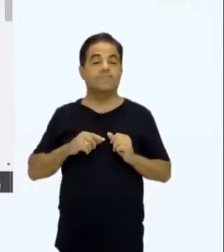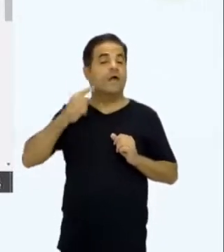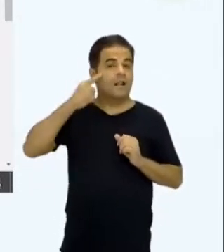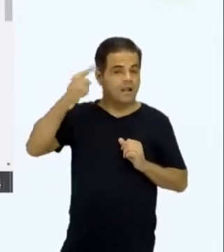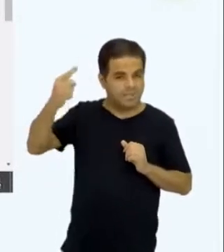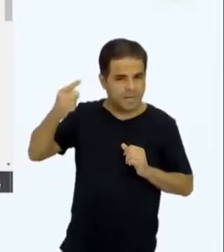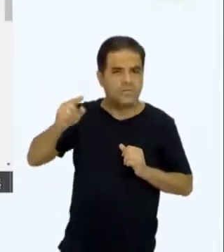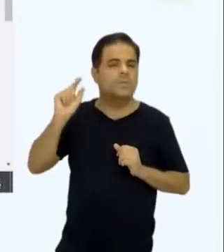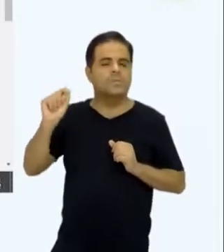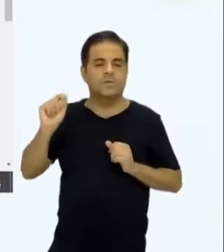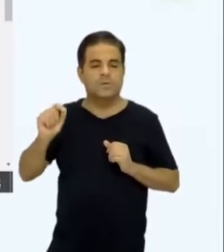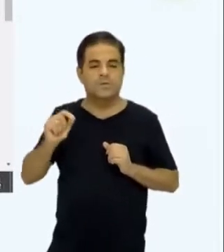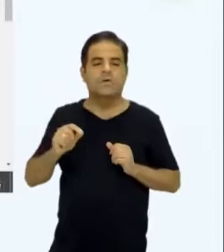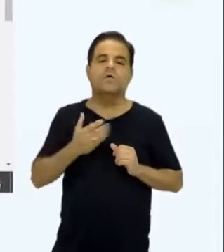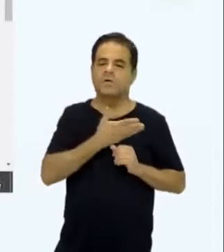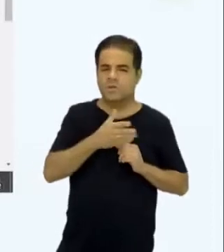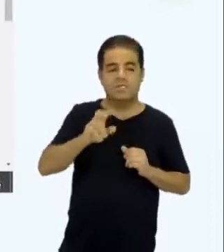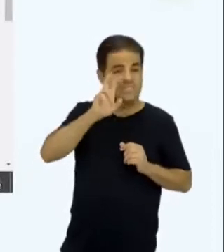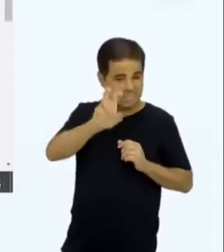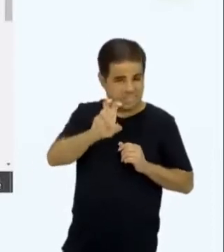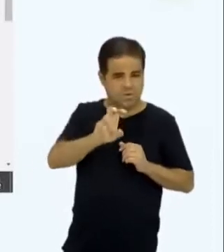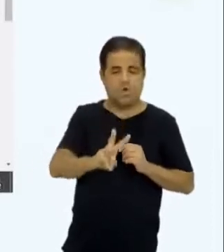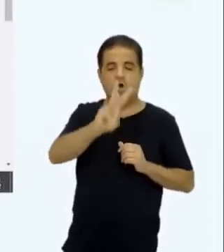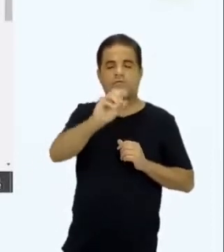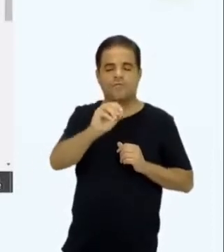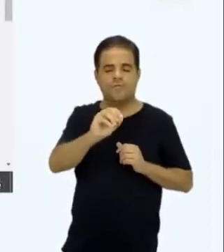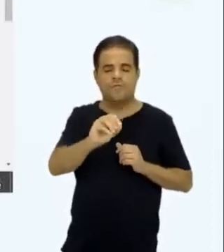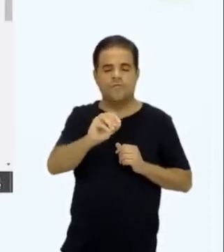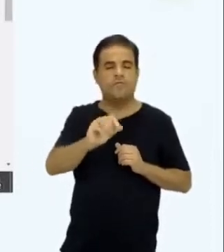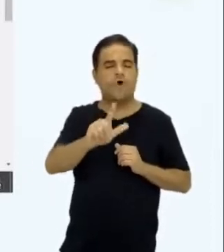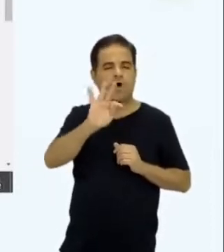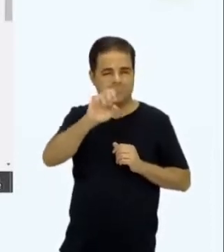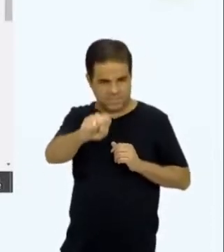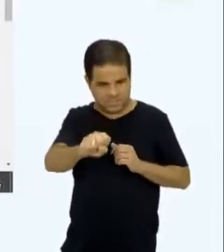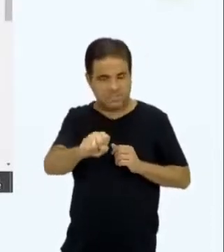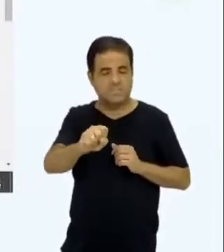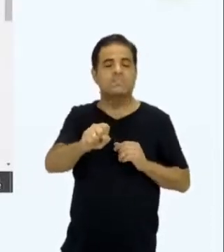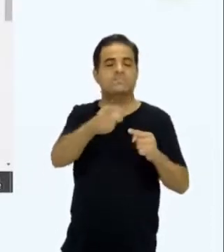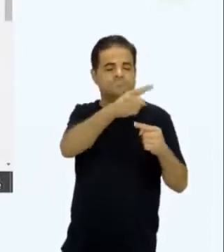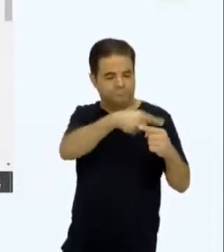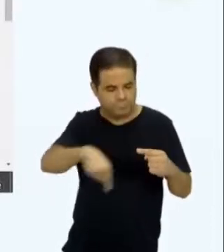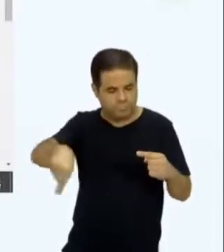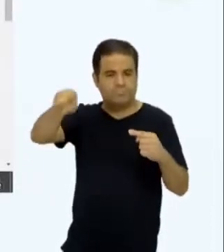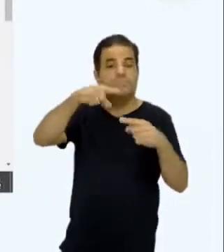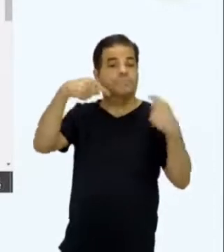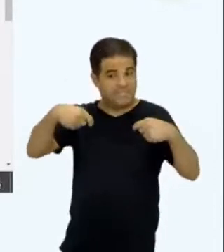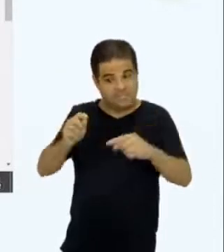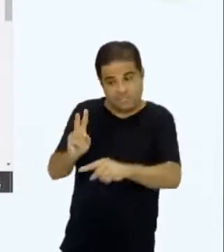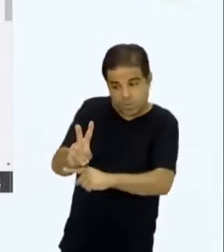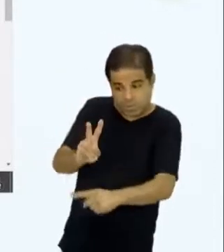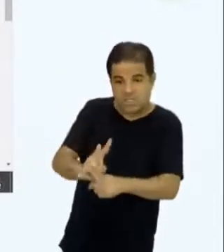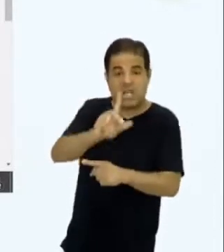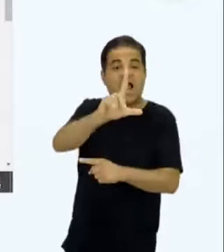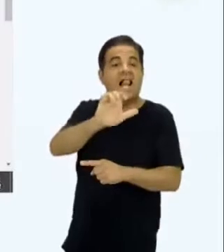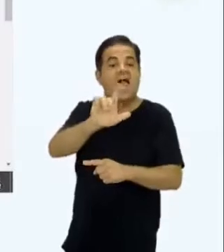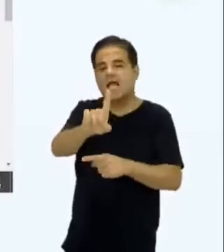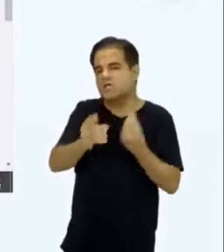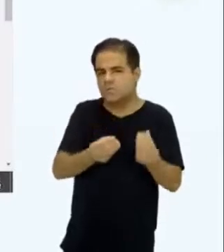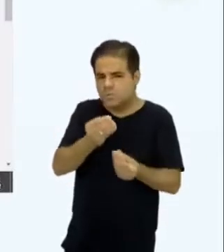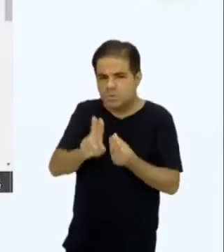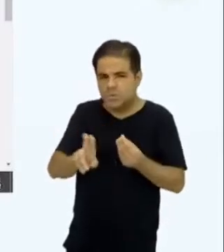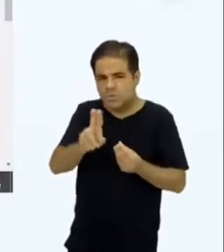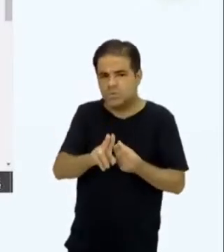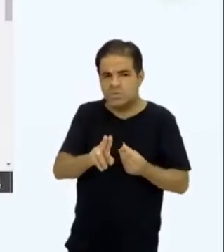Lembrando que, como saem 5 volts aqui do nosso Arduino, nós precisamos proteger o nosso LED com o uso